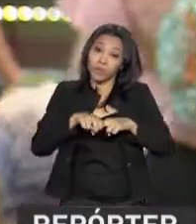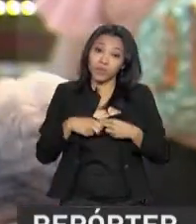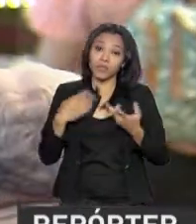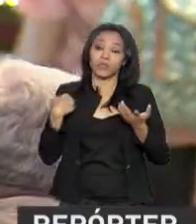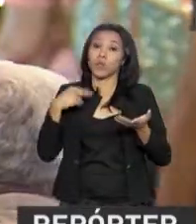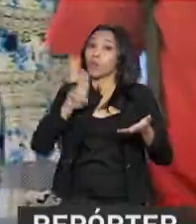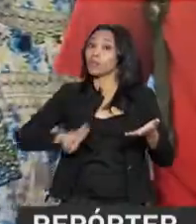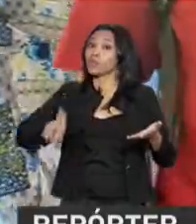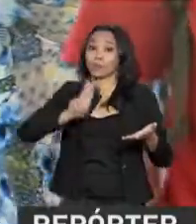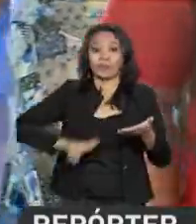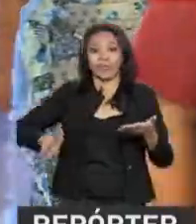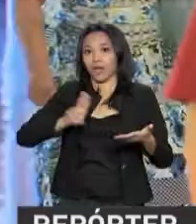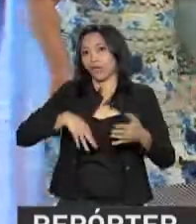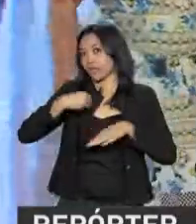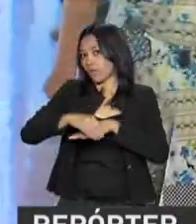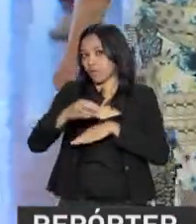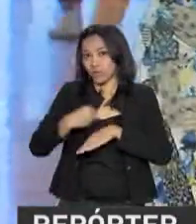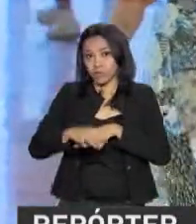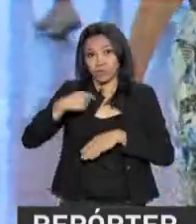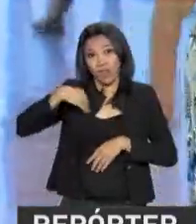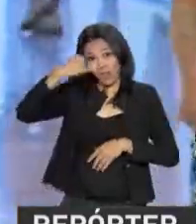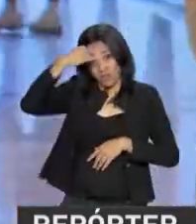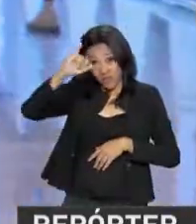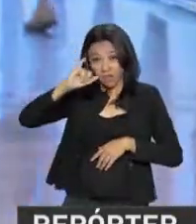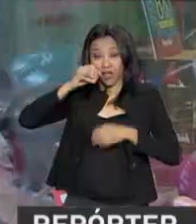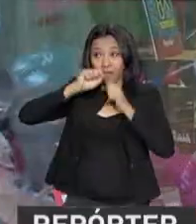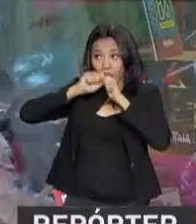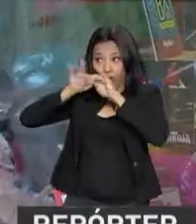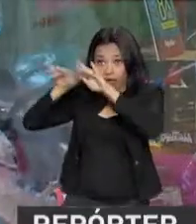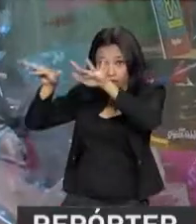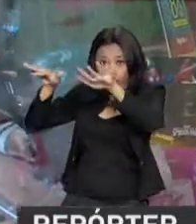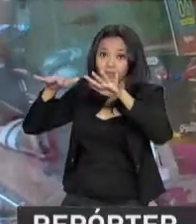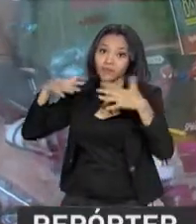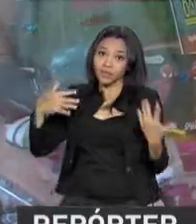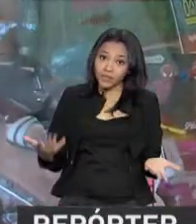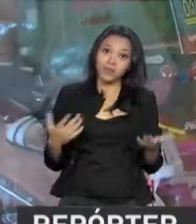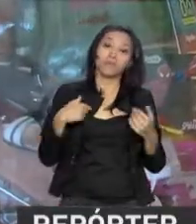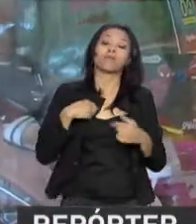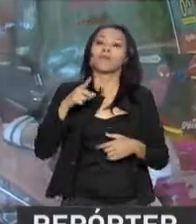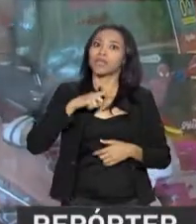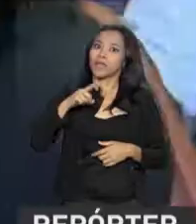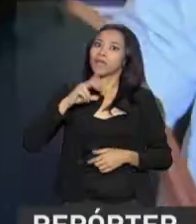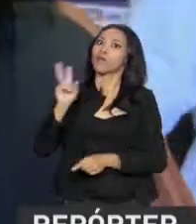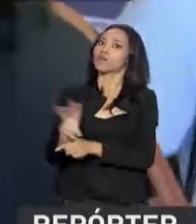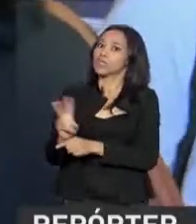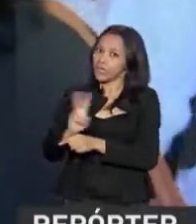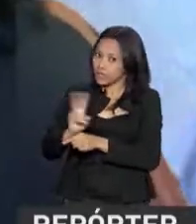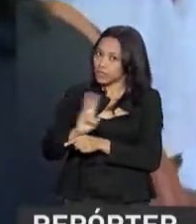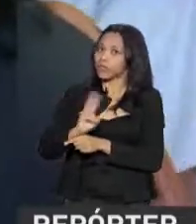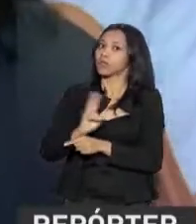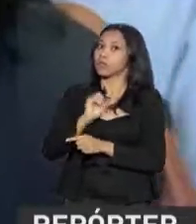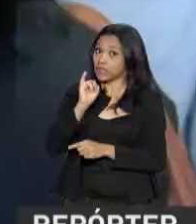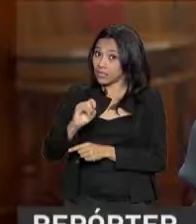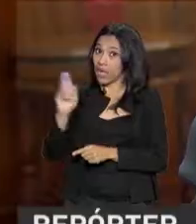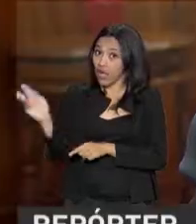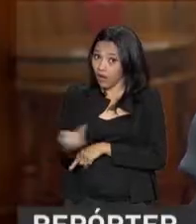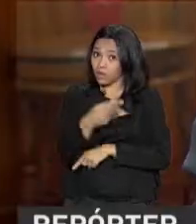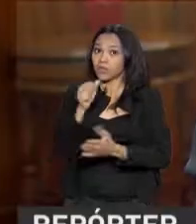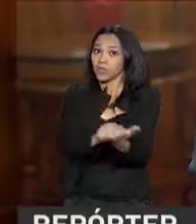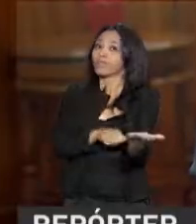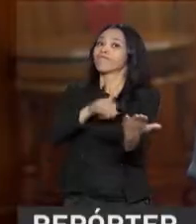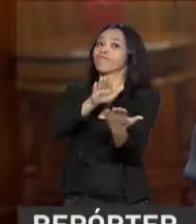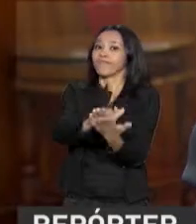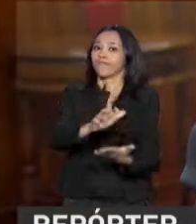ou usados. Para evitar o vazamento de informações, a iniciativa prevê fiscalização e aplicação de penas.